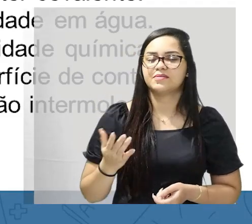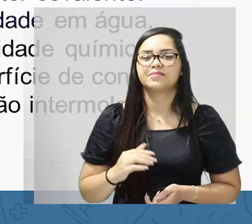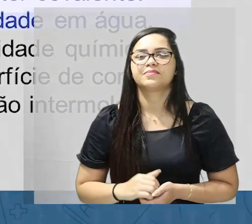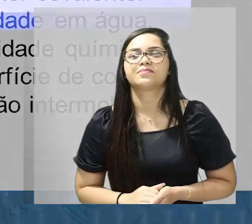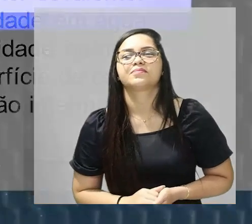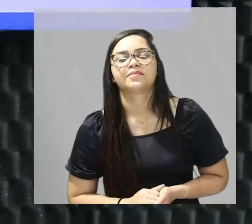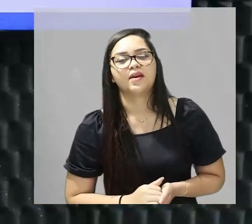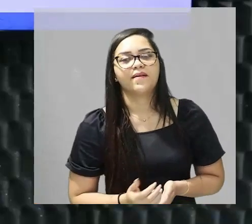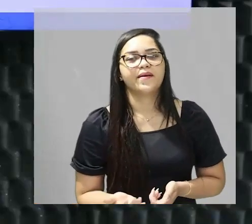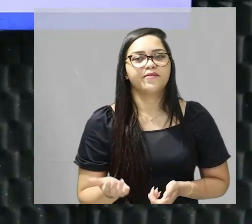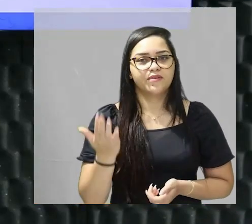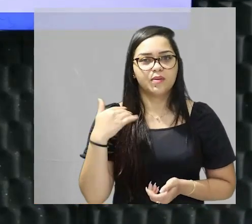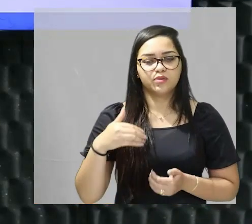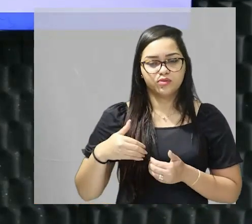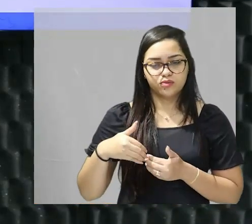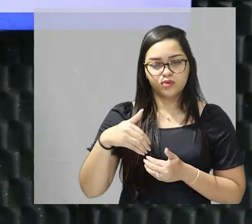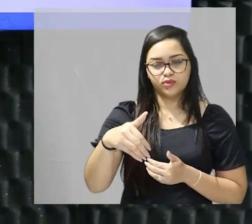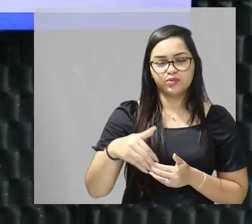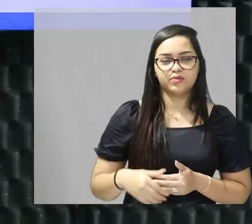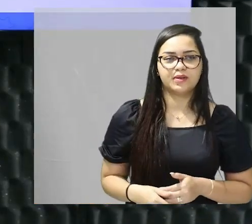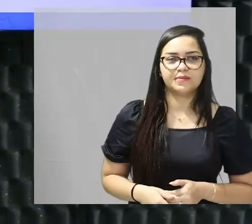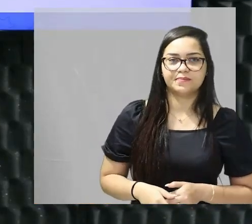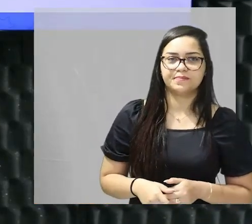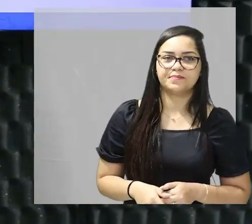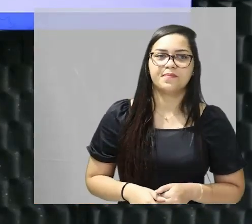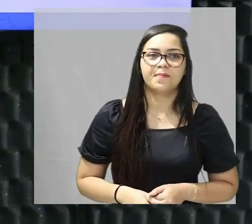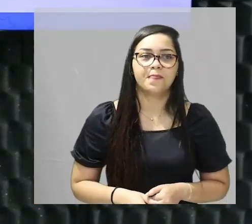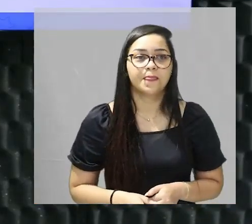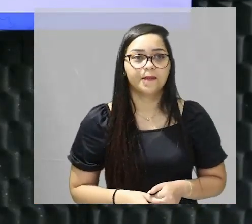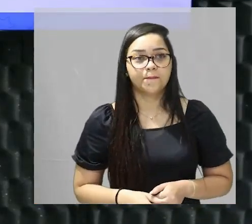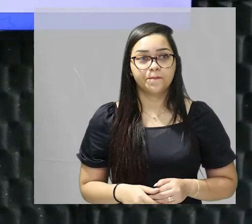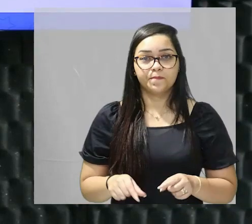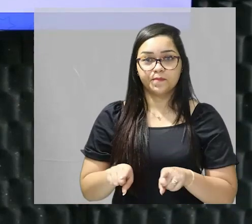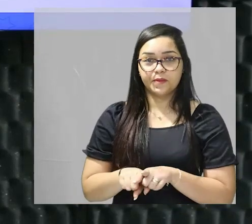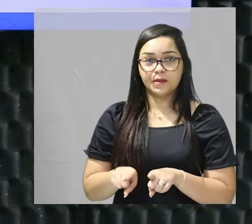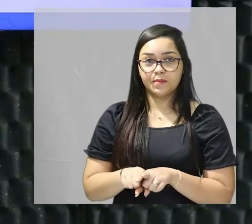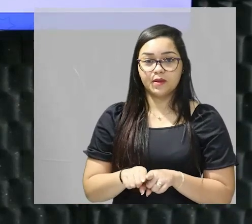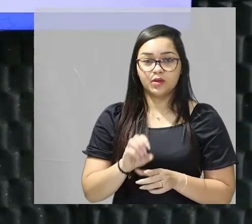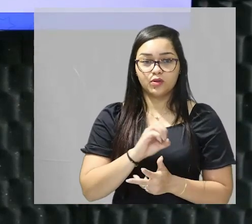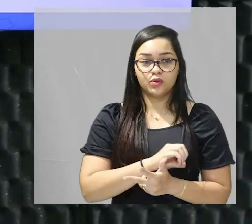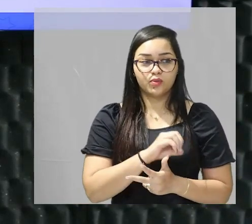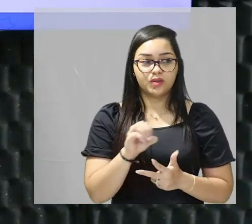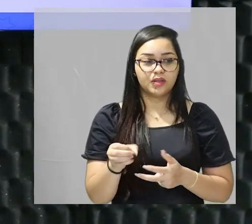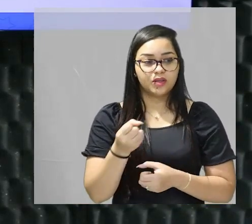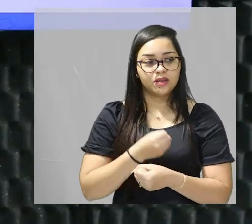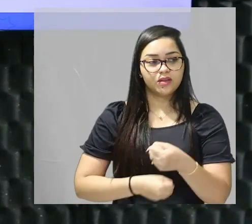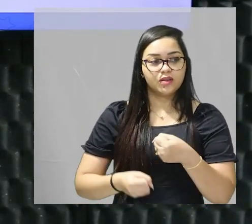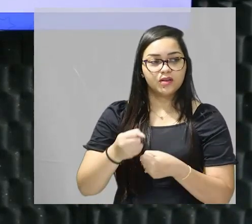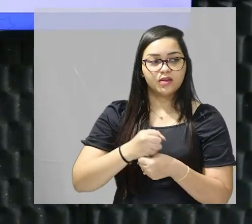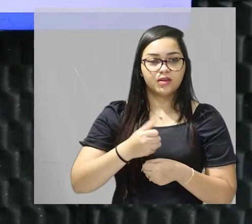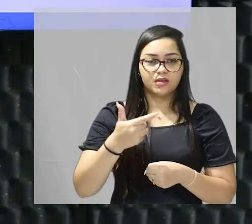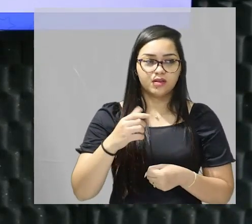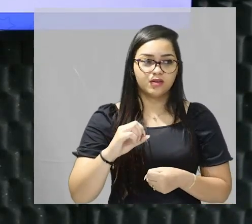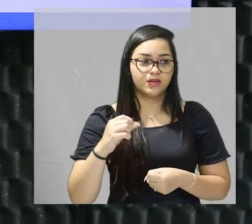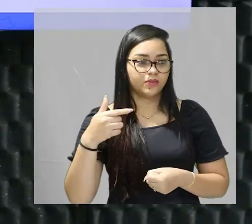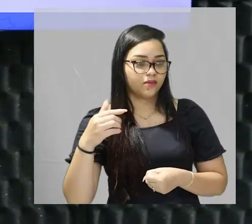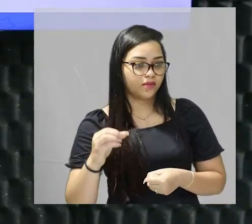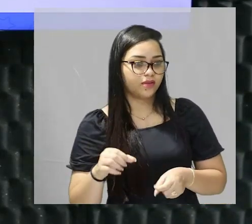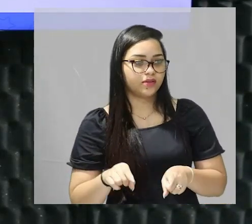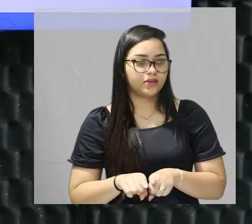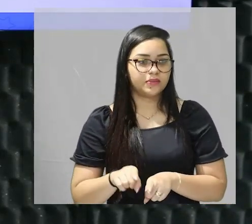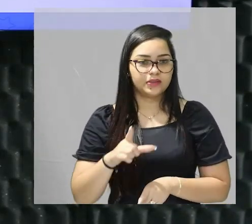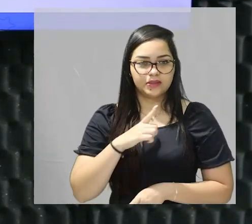Beleza? Então, vamos continuar. Questão também do Enem 2020, certo? Uma